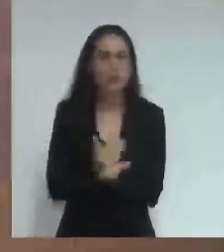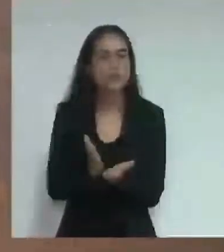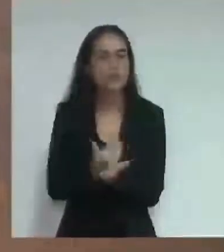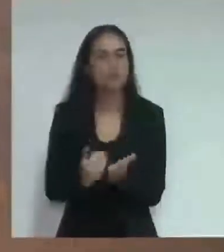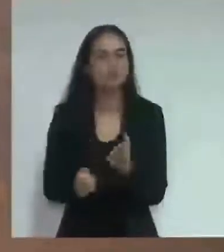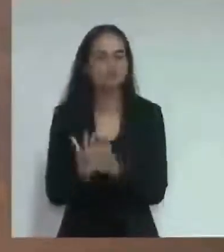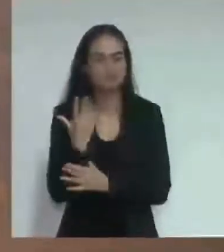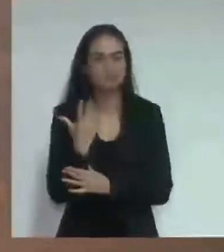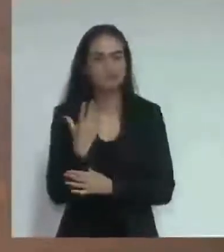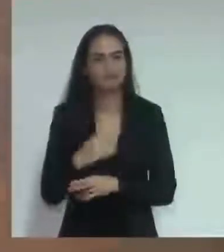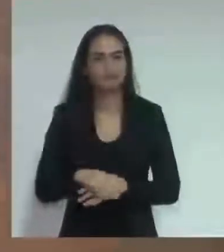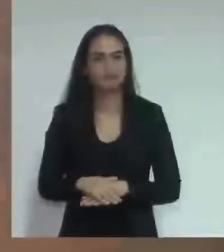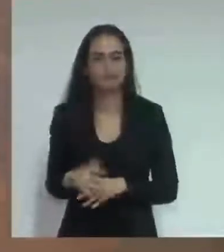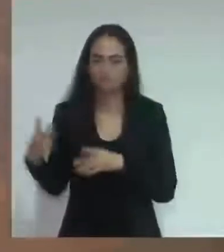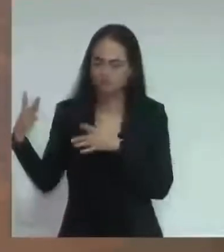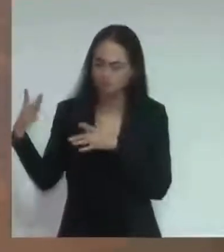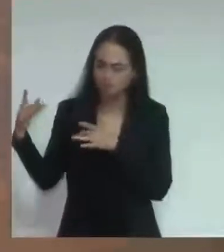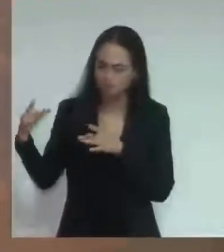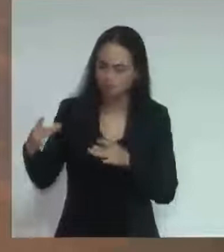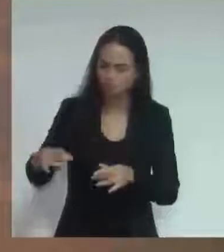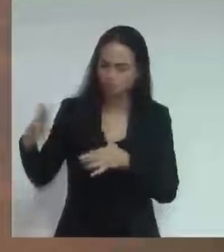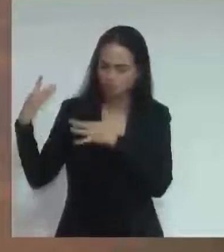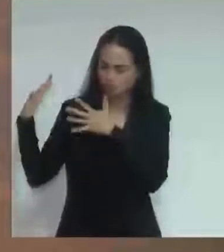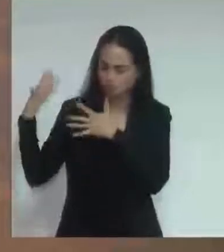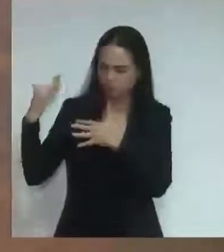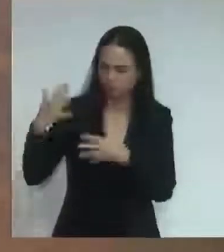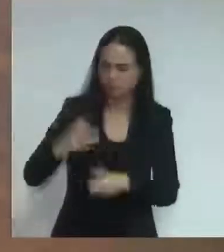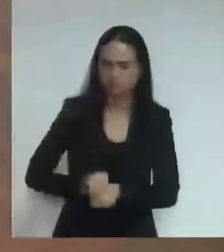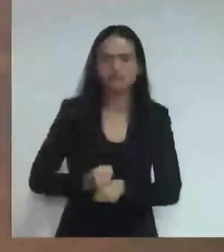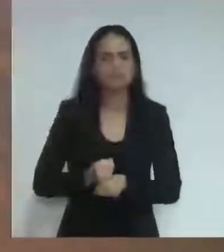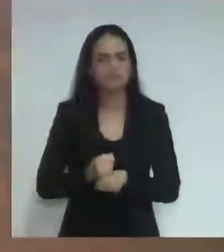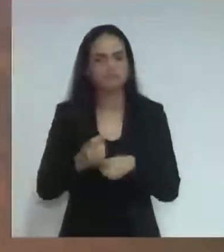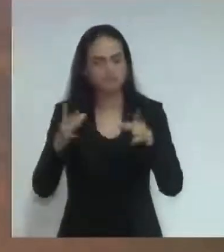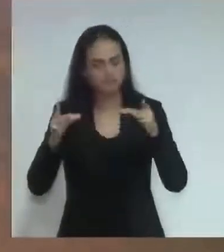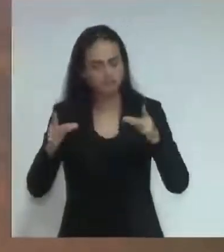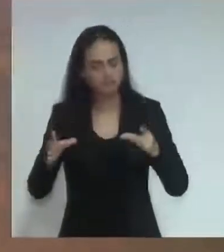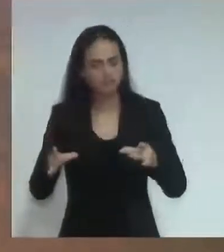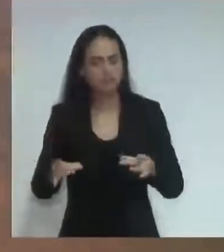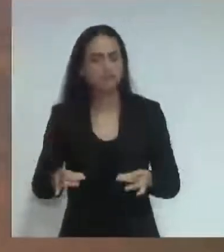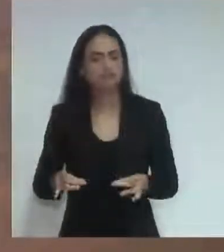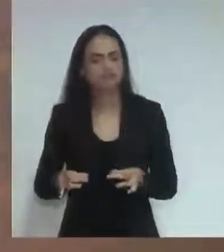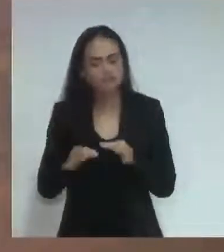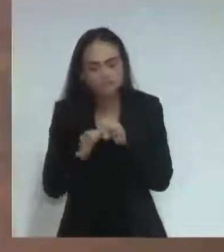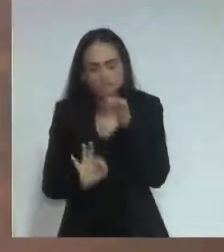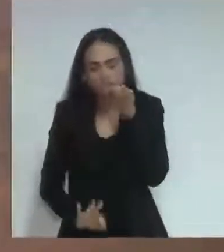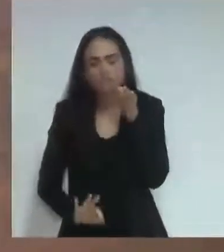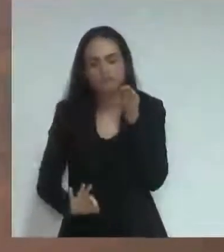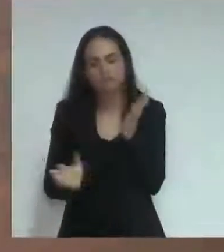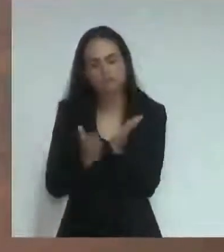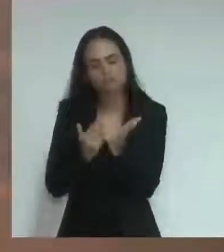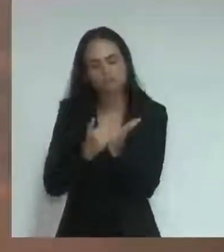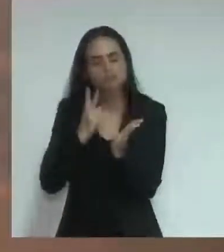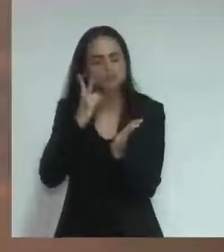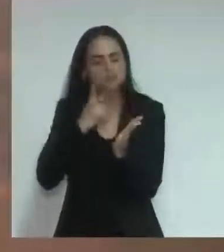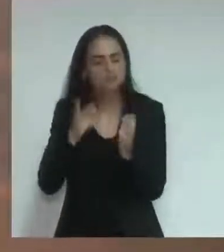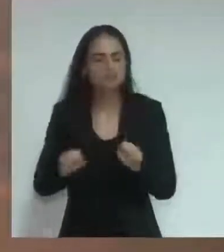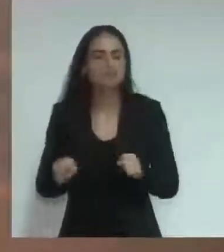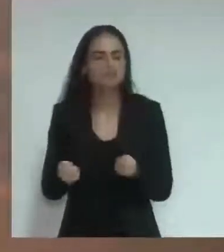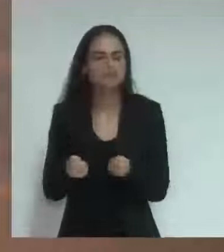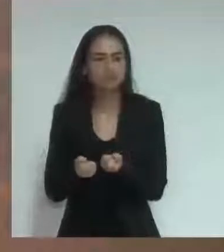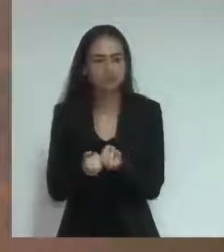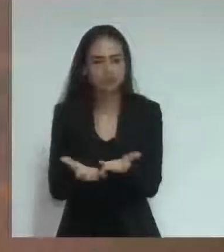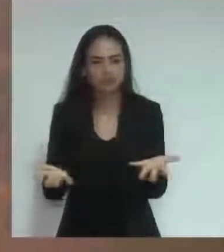os últimos anos. Um trabalho bastante profundo, bastante detalhado, uma coisa que eu quero fazer com uma dedicação à cidade que eu